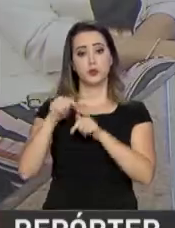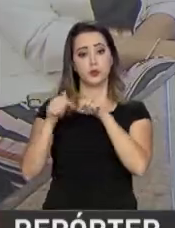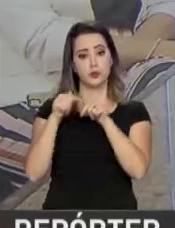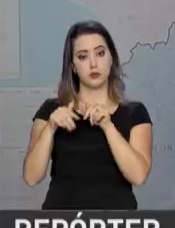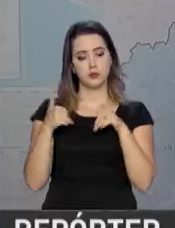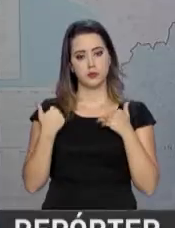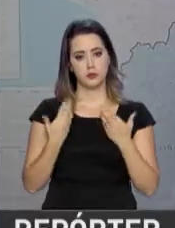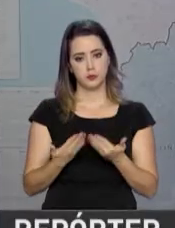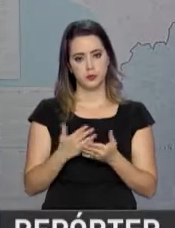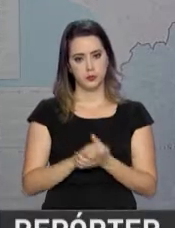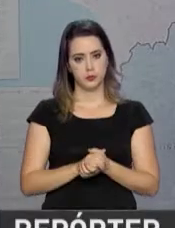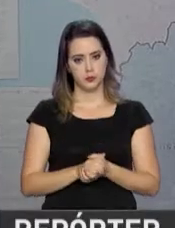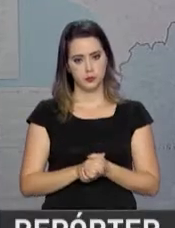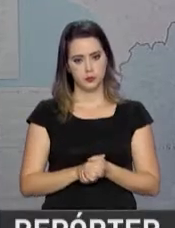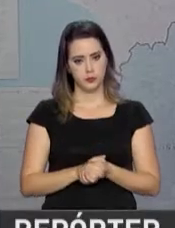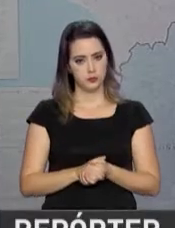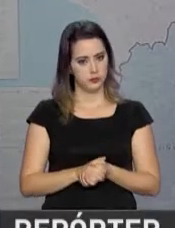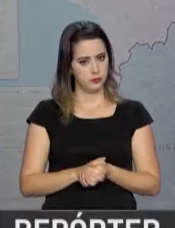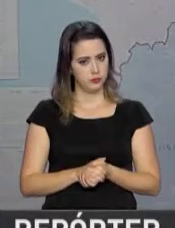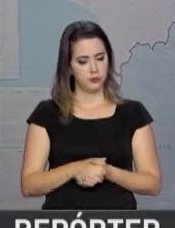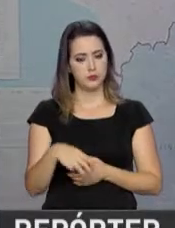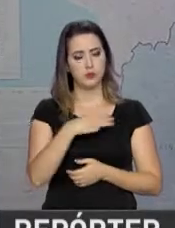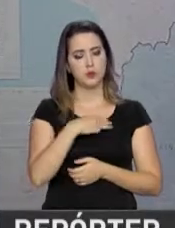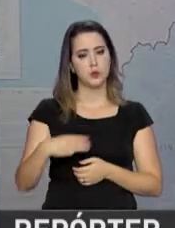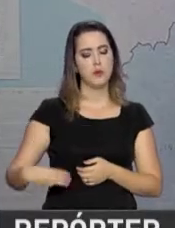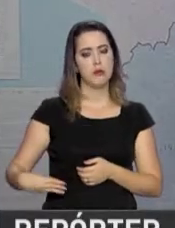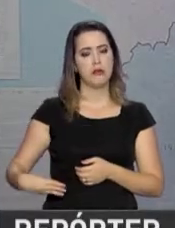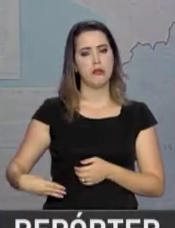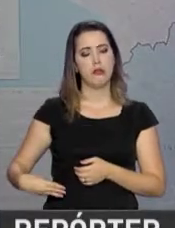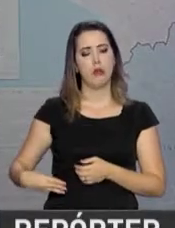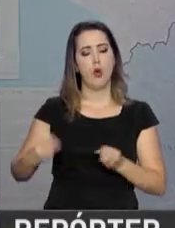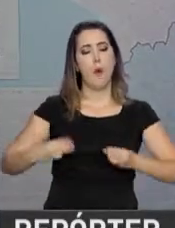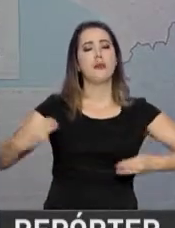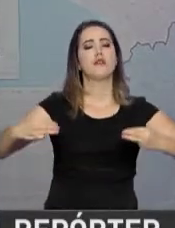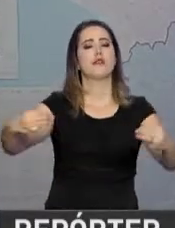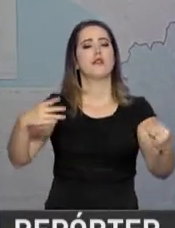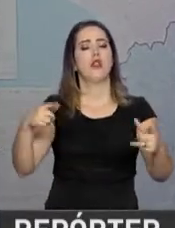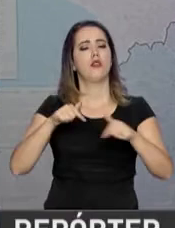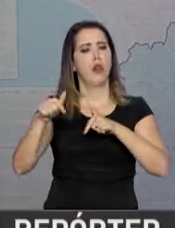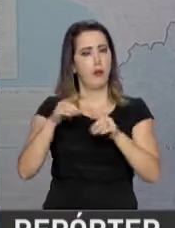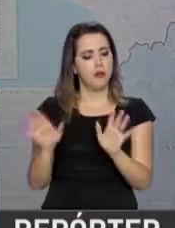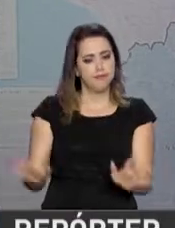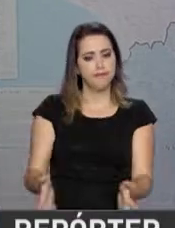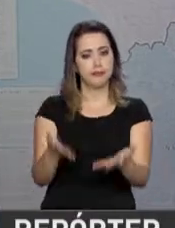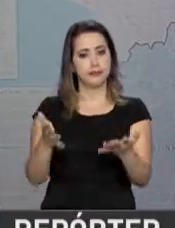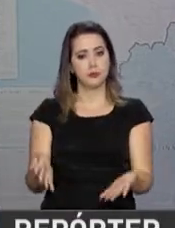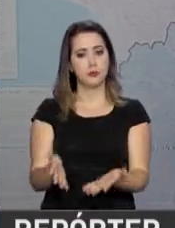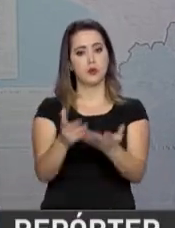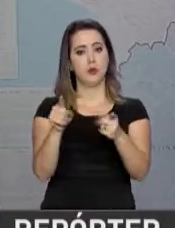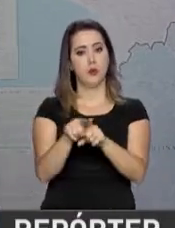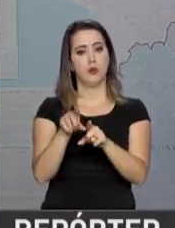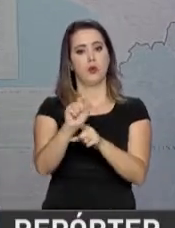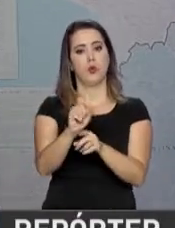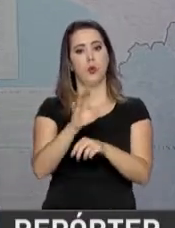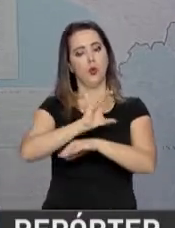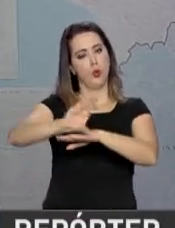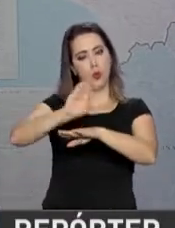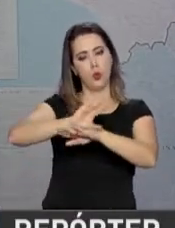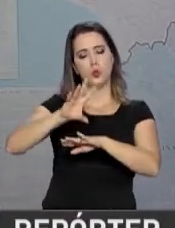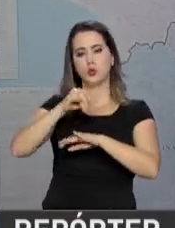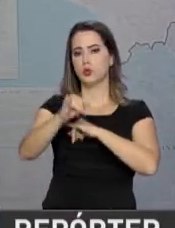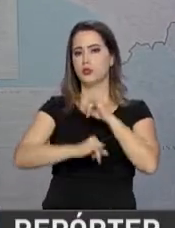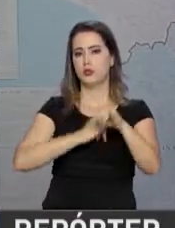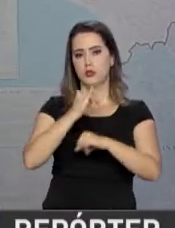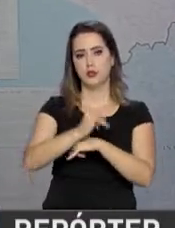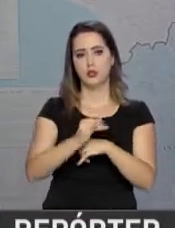empregos ministério tem feito isso através de qualificação profissional através de cursos que são ministrados totalmente online